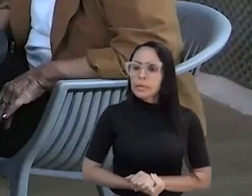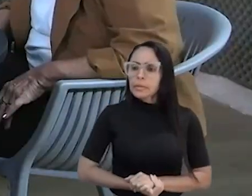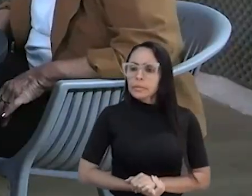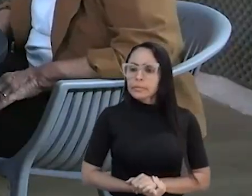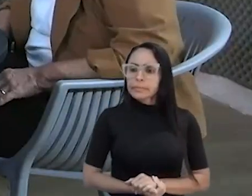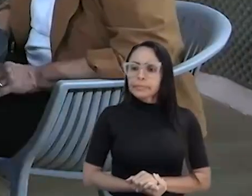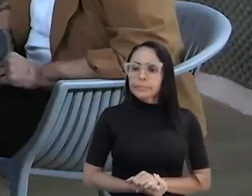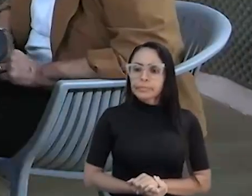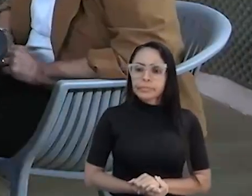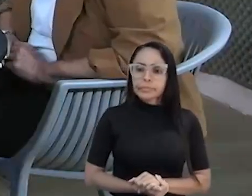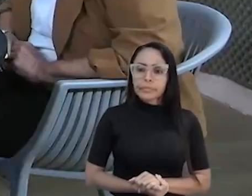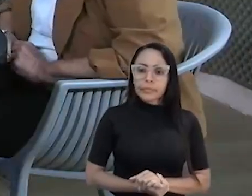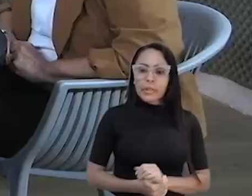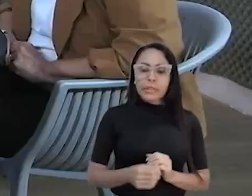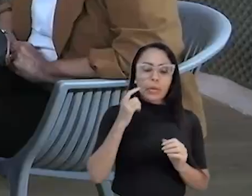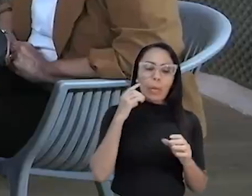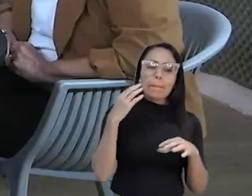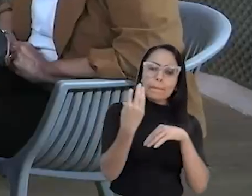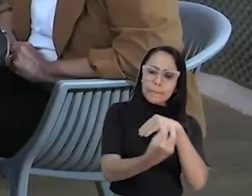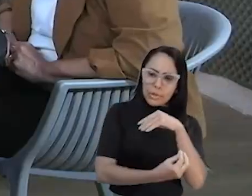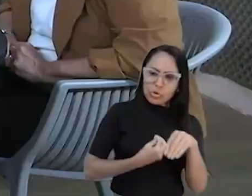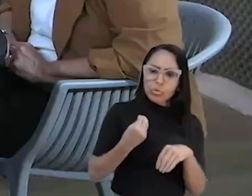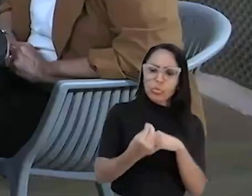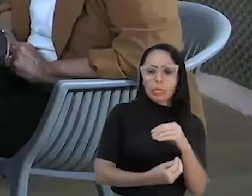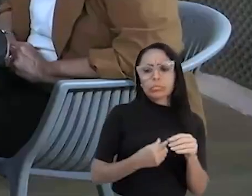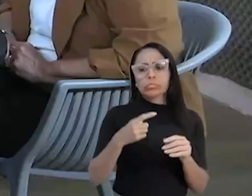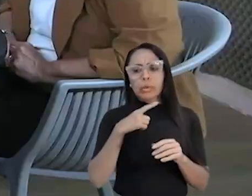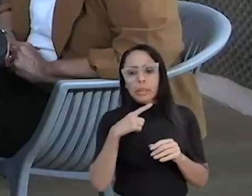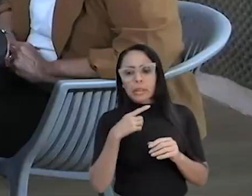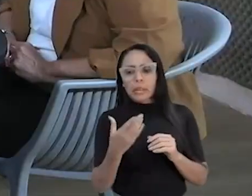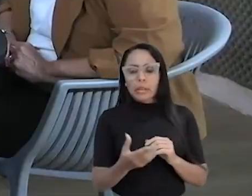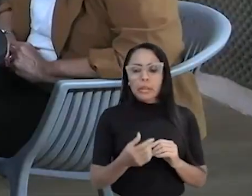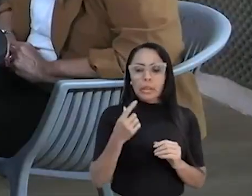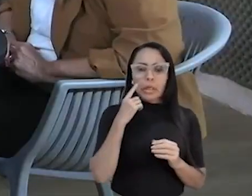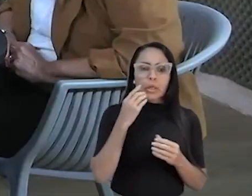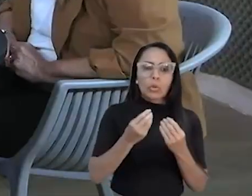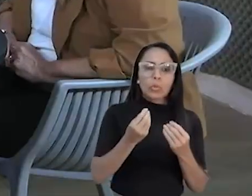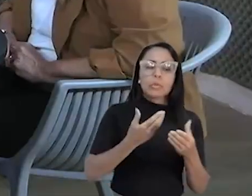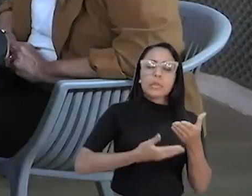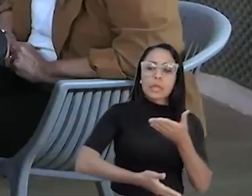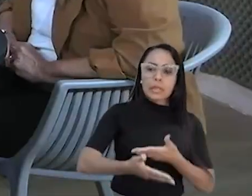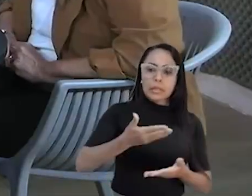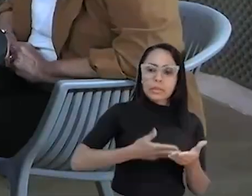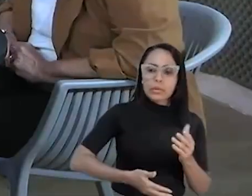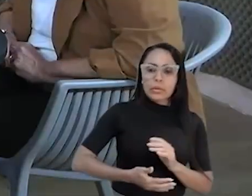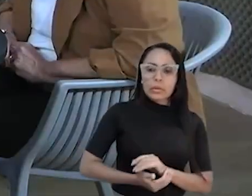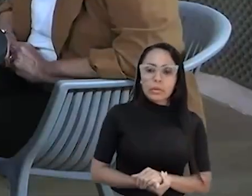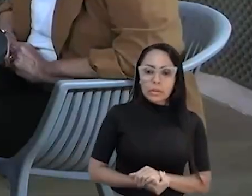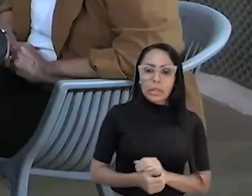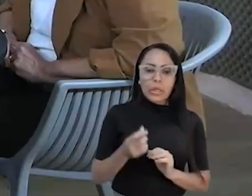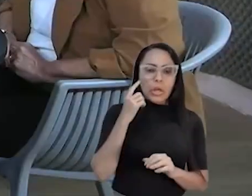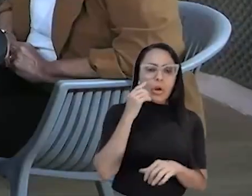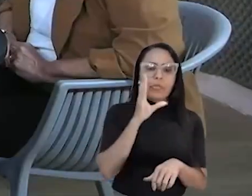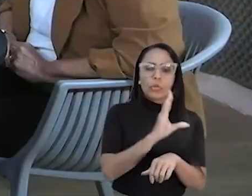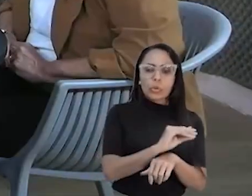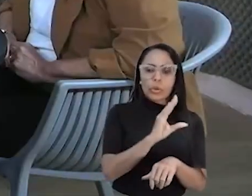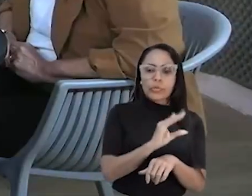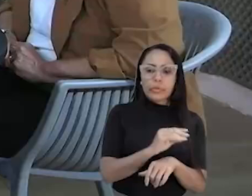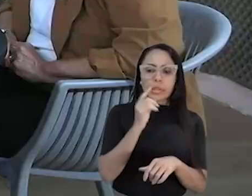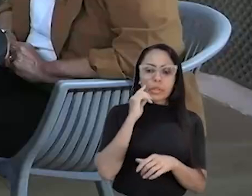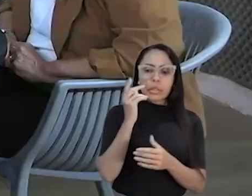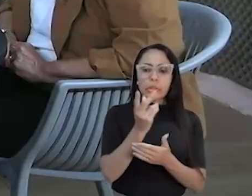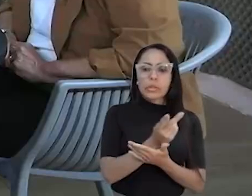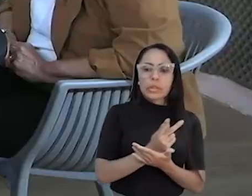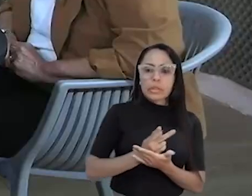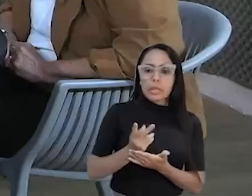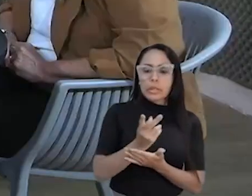a gente tem uma grande mistura. Isso. Né? E como as coisas se relacionam. A gente tem pintura, a gente tem fotografia, a gente tem um desenho feito por não